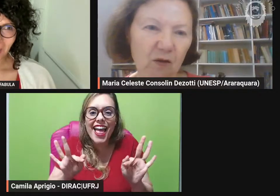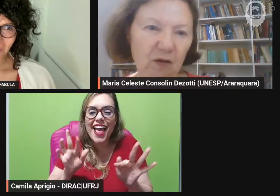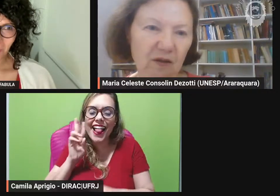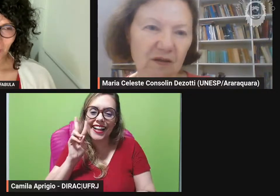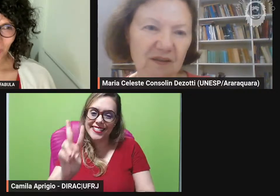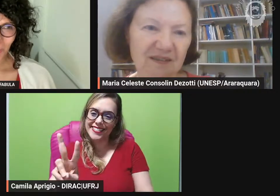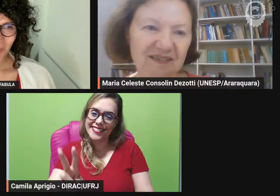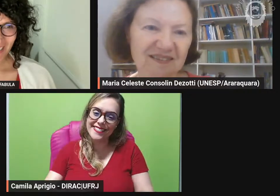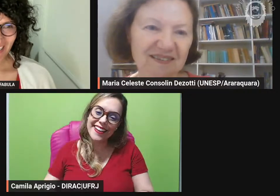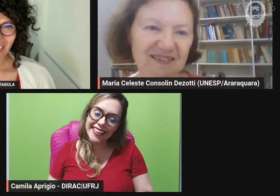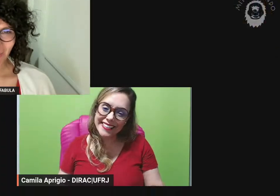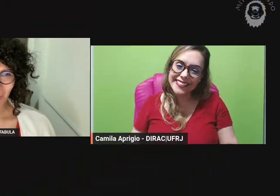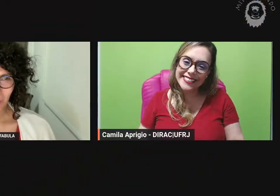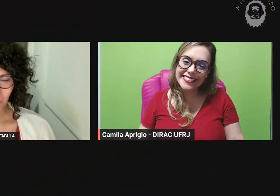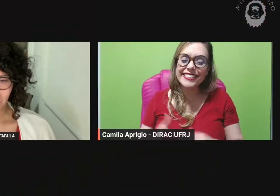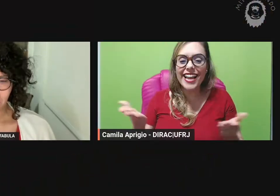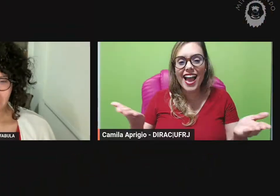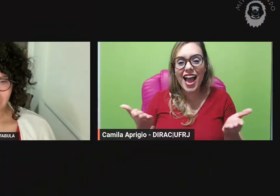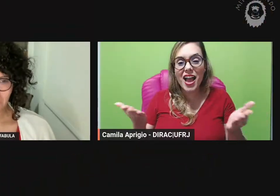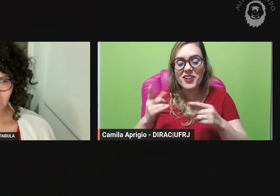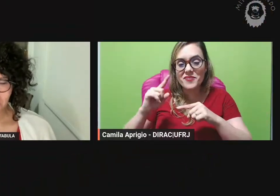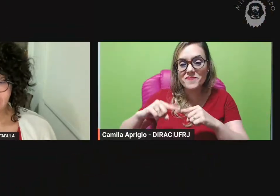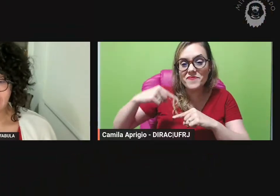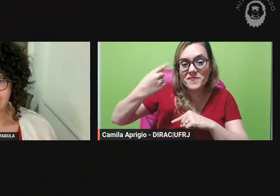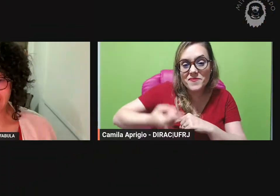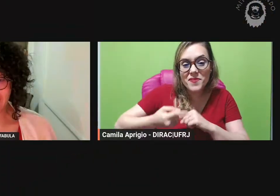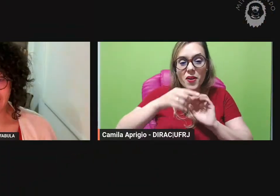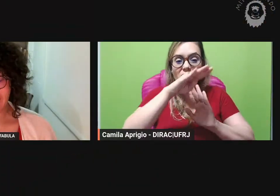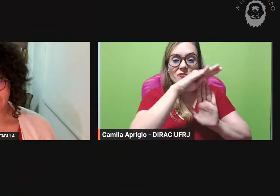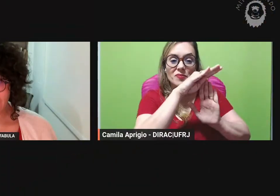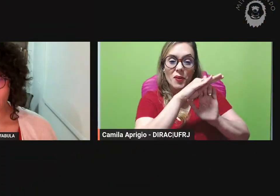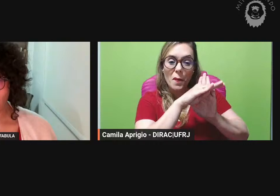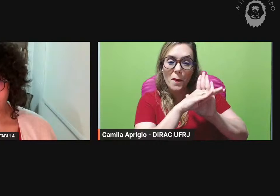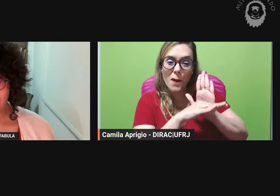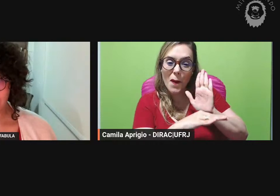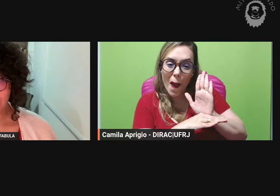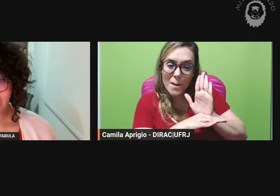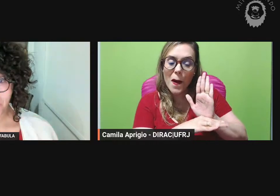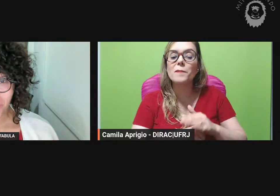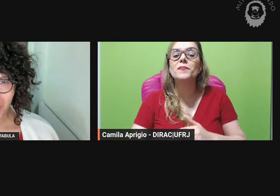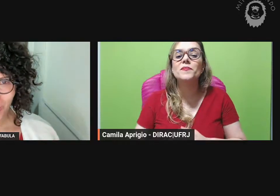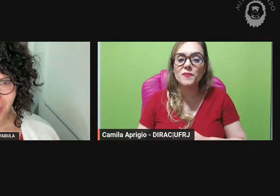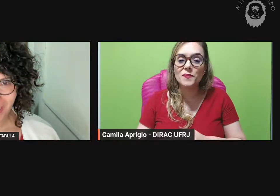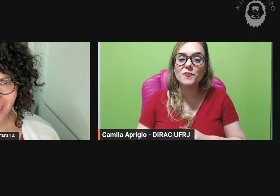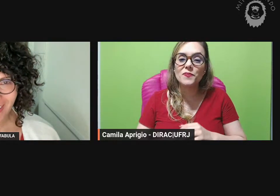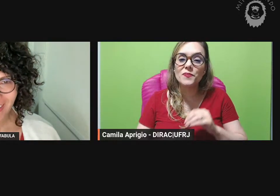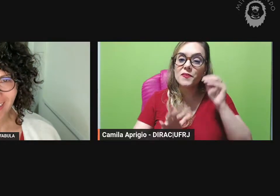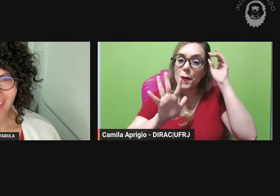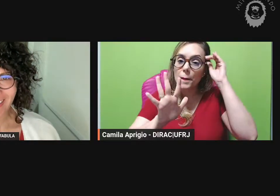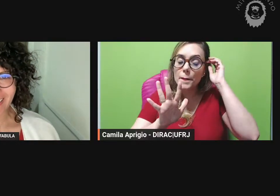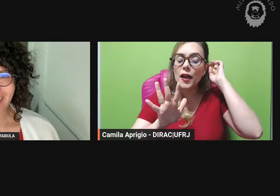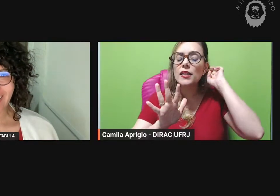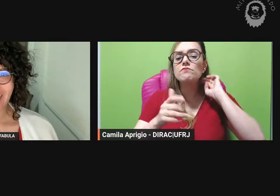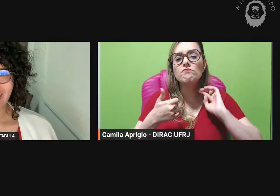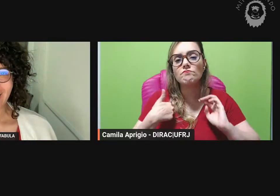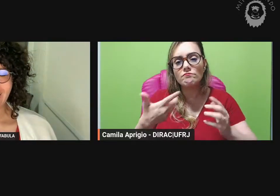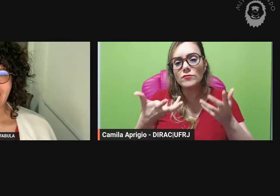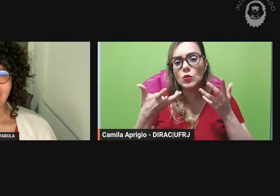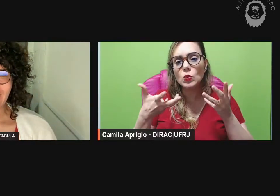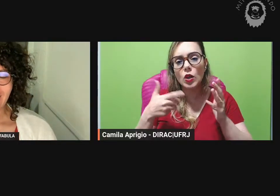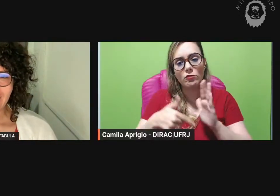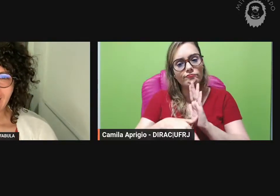passar a palavra para a gente poder seguir aqui com a nossa programação é aliás antes de passar a palavra eu queria dizer que